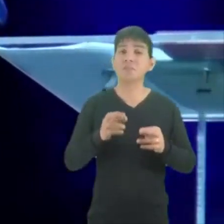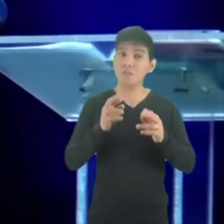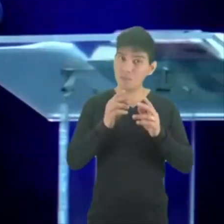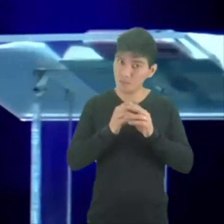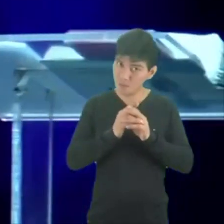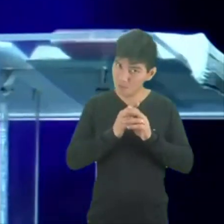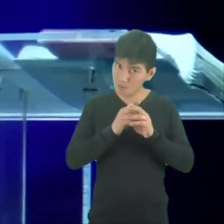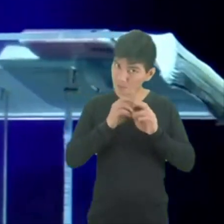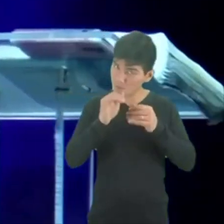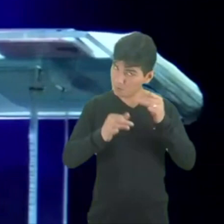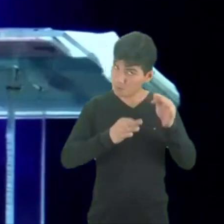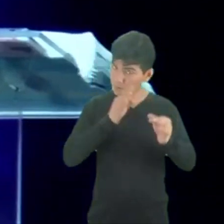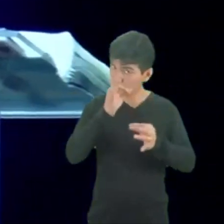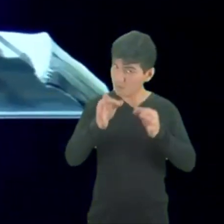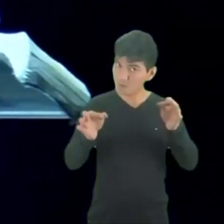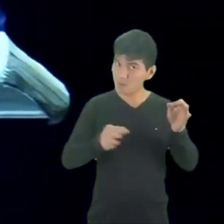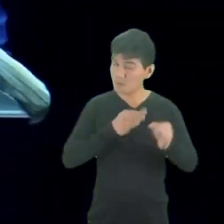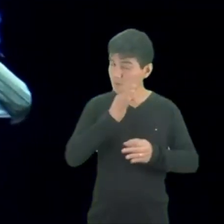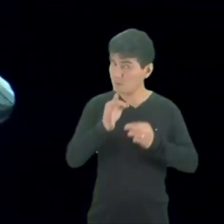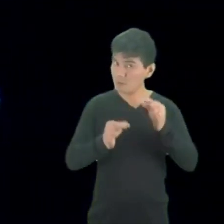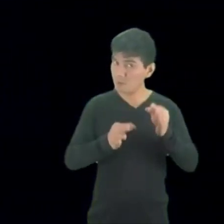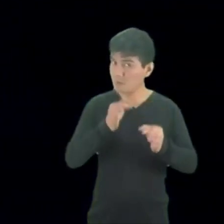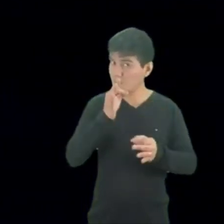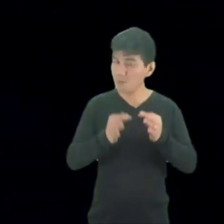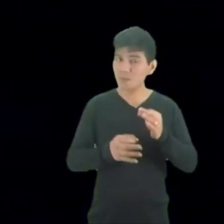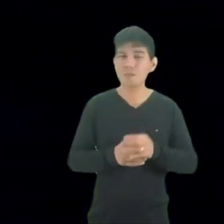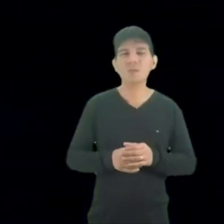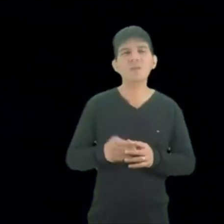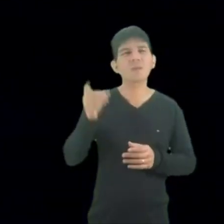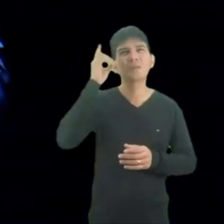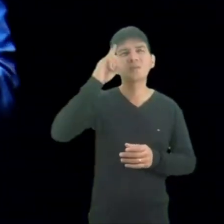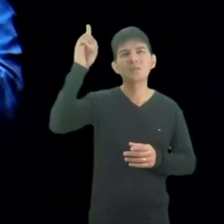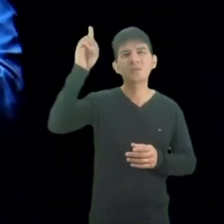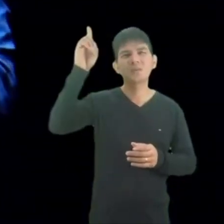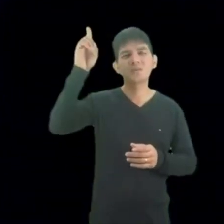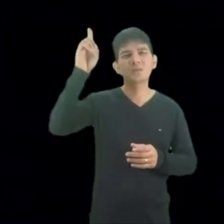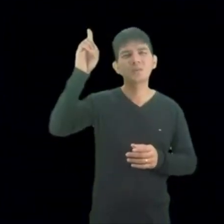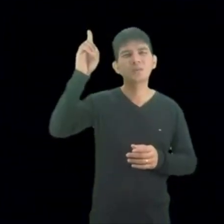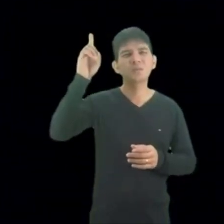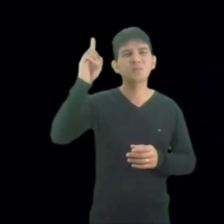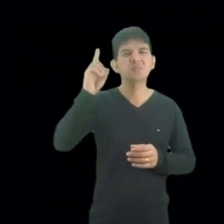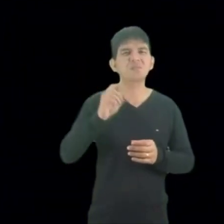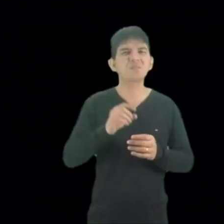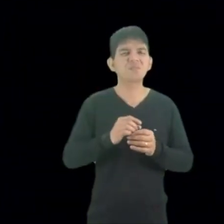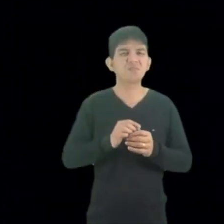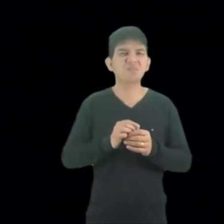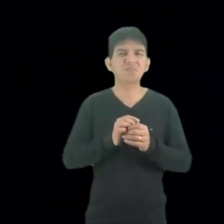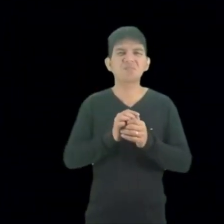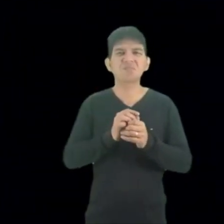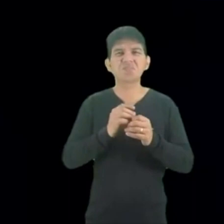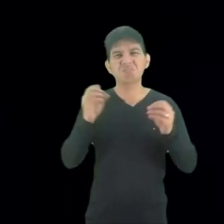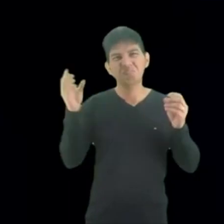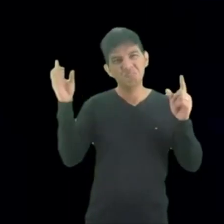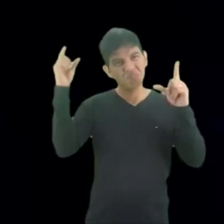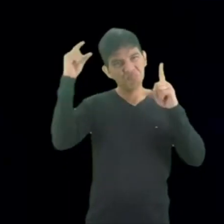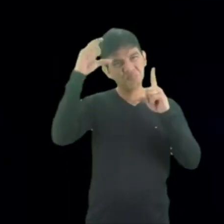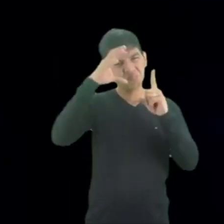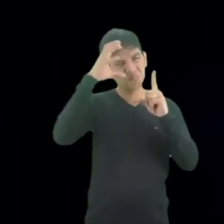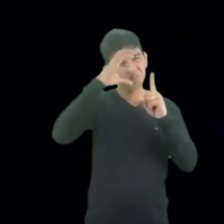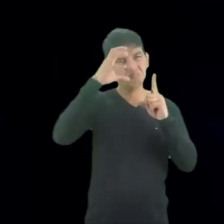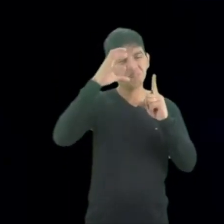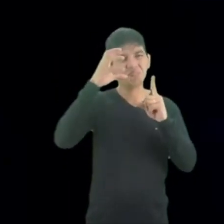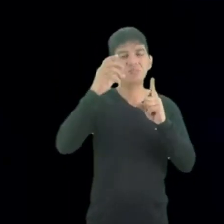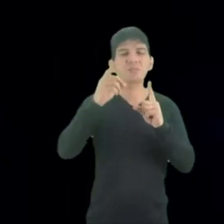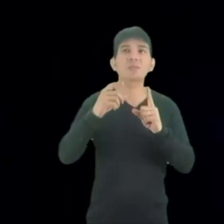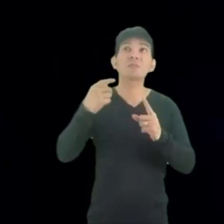justiça. Deus não é um Deus alienado, alguém que vai ser influenciado por